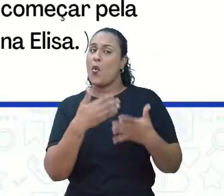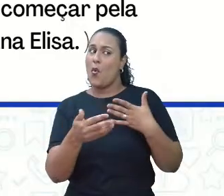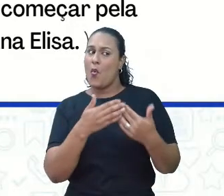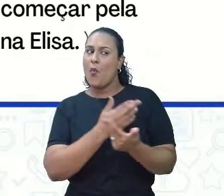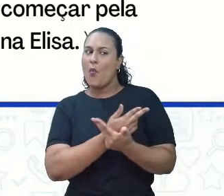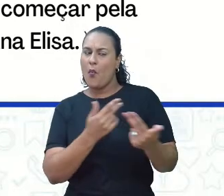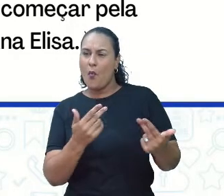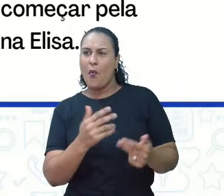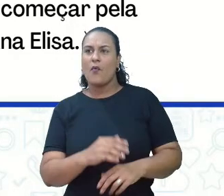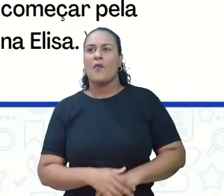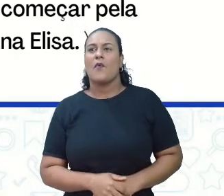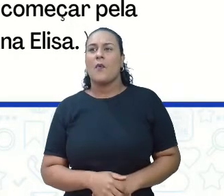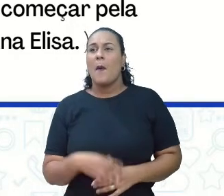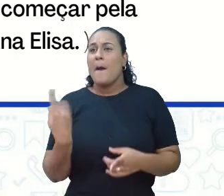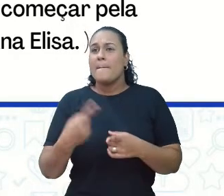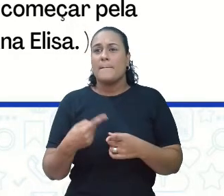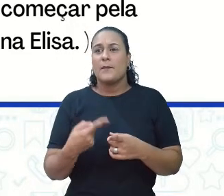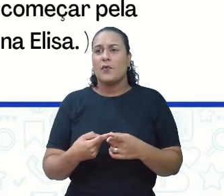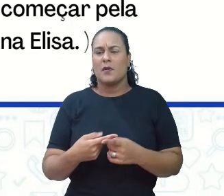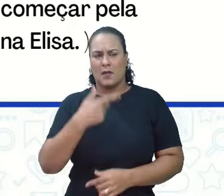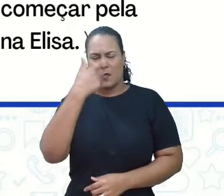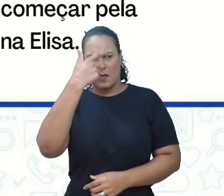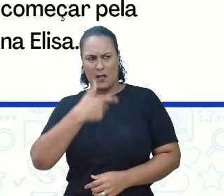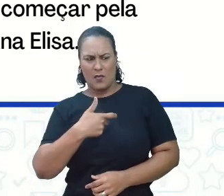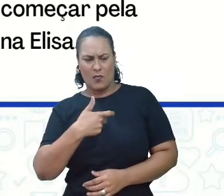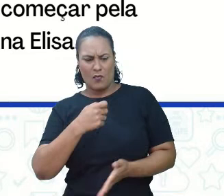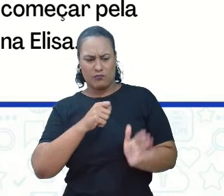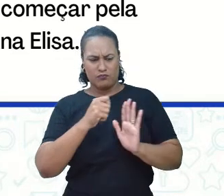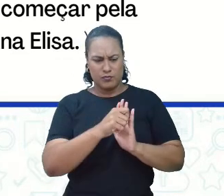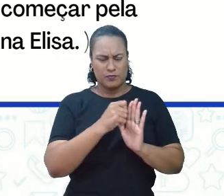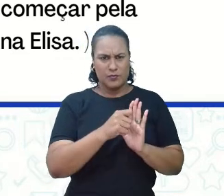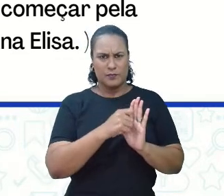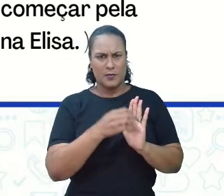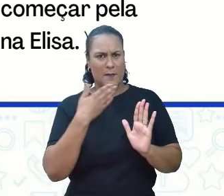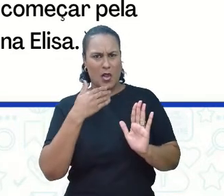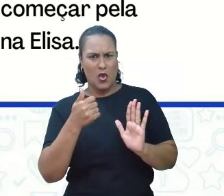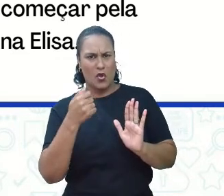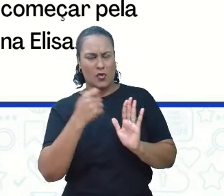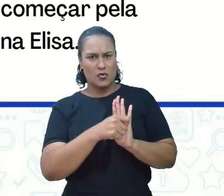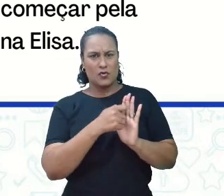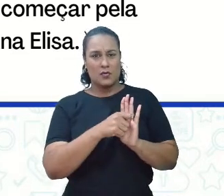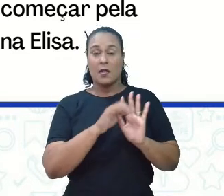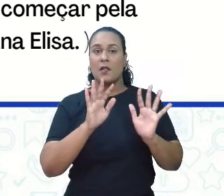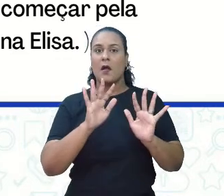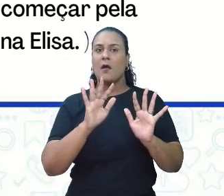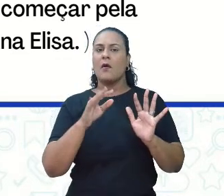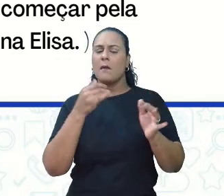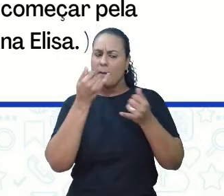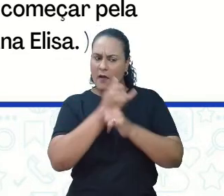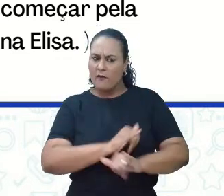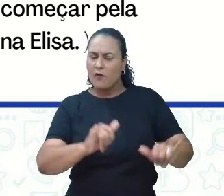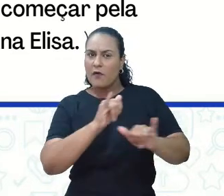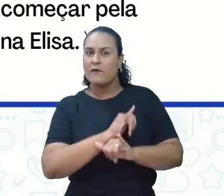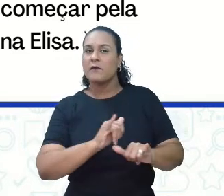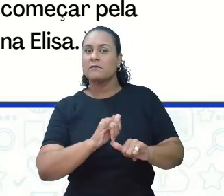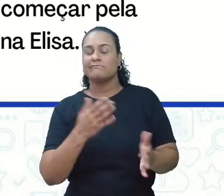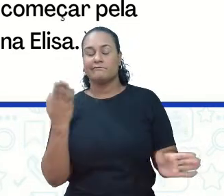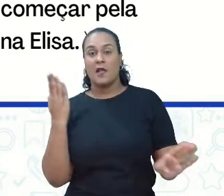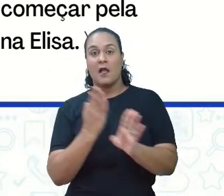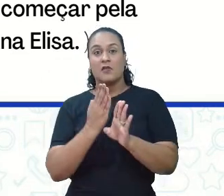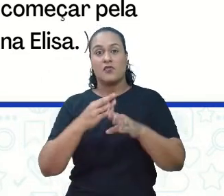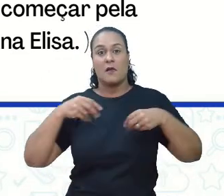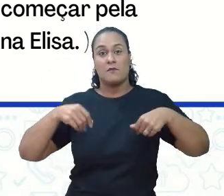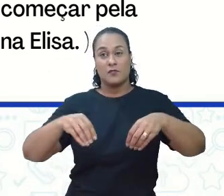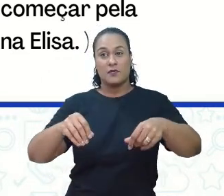qualquer coisa, porque não sou quem escreve melhor nessa frota. Mas vão aí as notícias. Achamos terra,